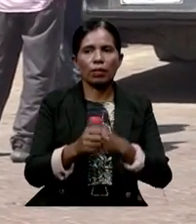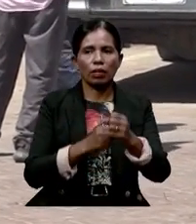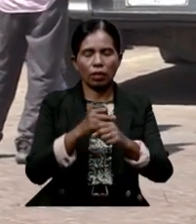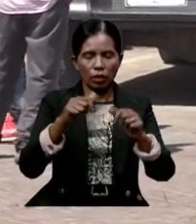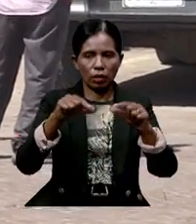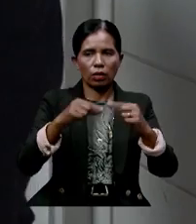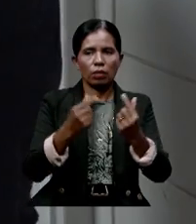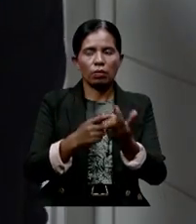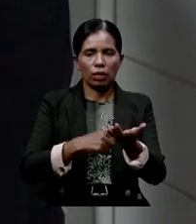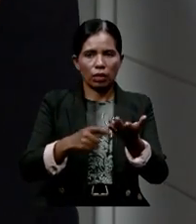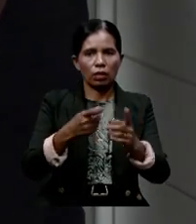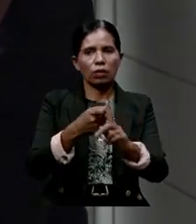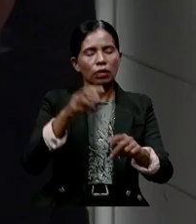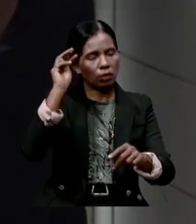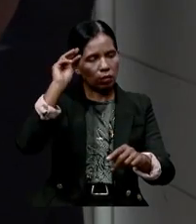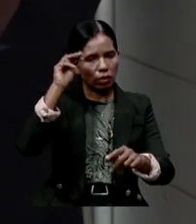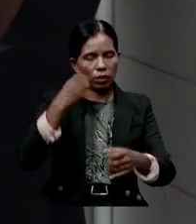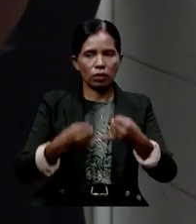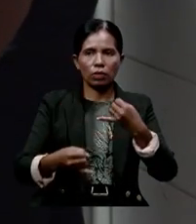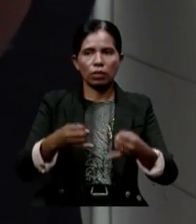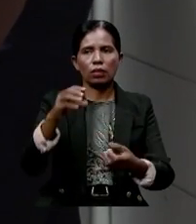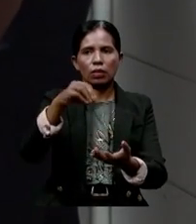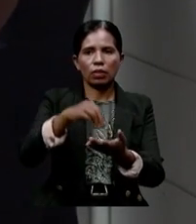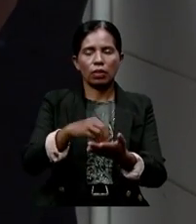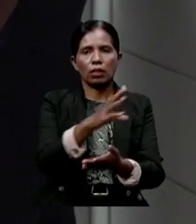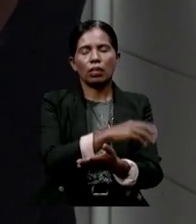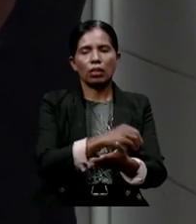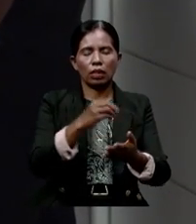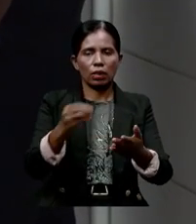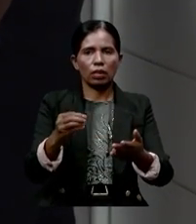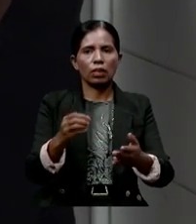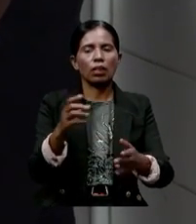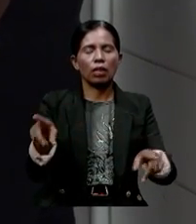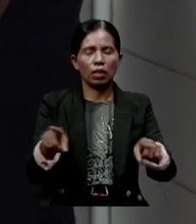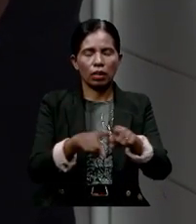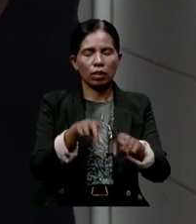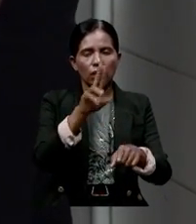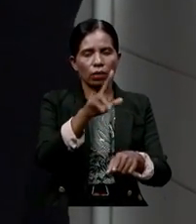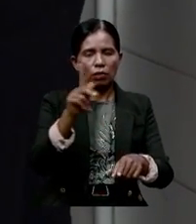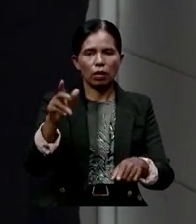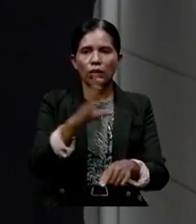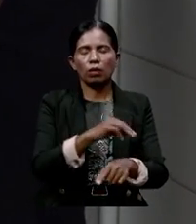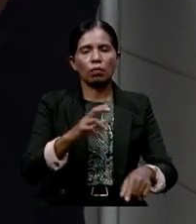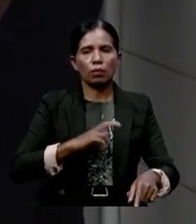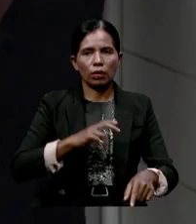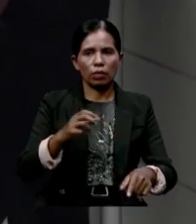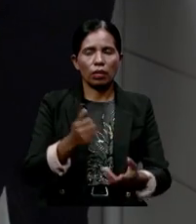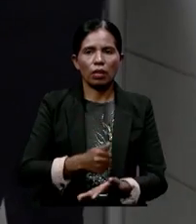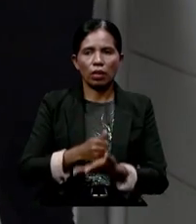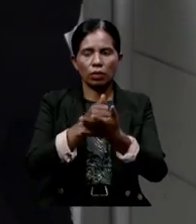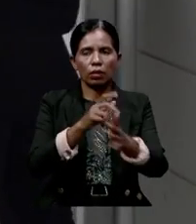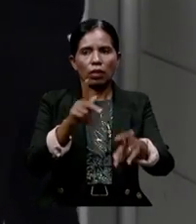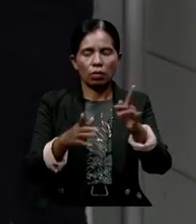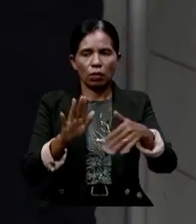equipa técnico Husi Ministério de Justiça se destaca e a diáspora, hanesan Reino Unido no Portugal, onde halo atendimento ba